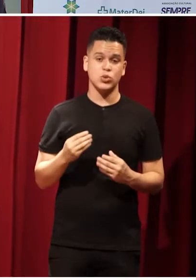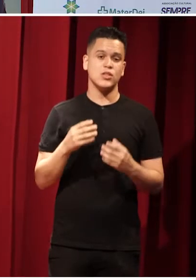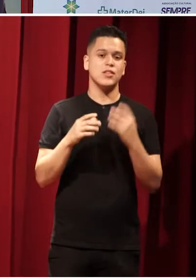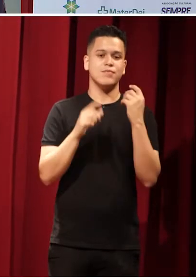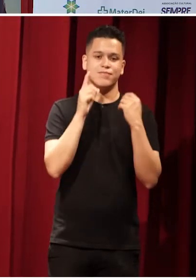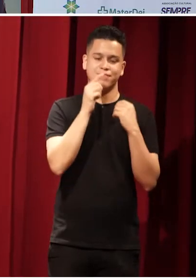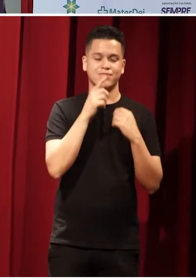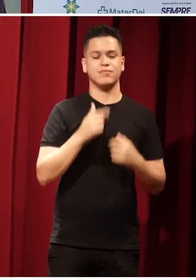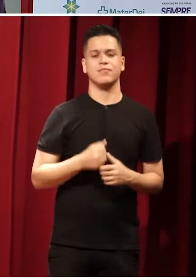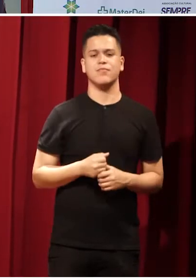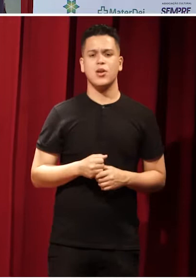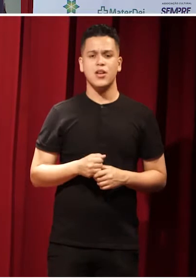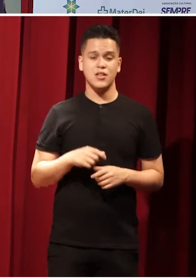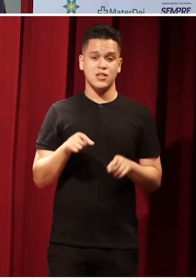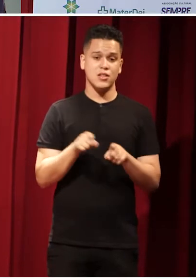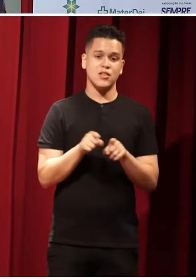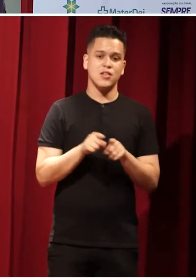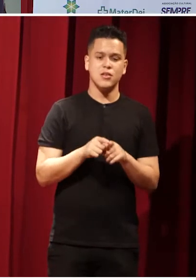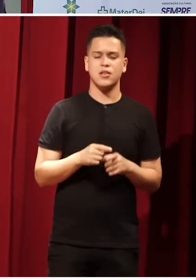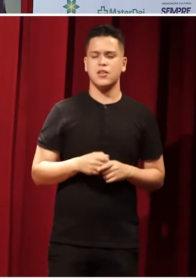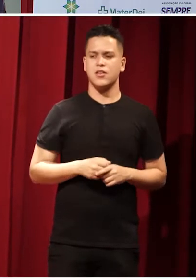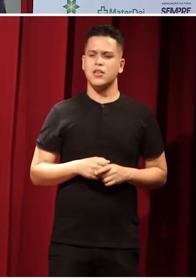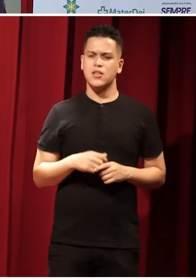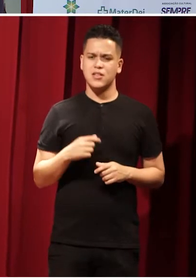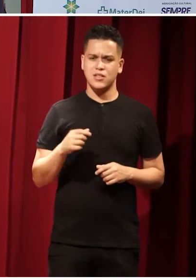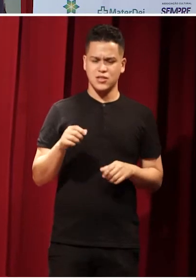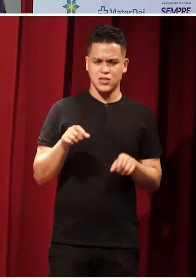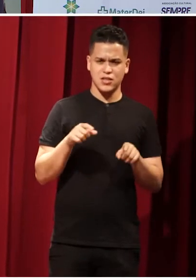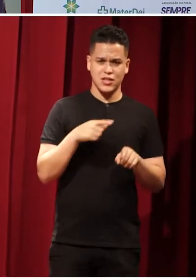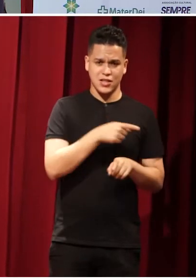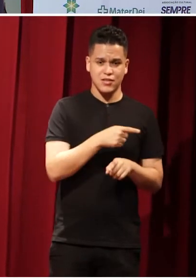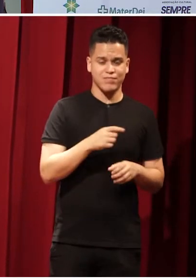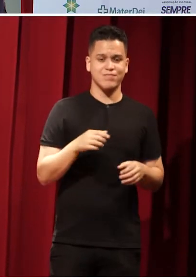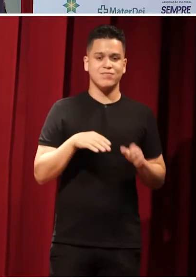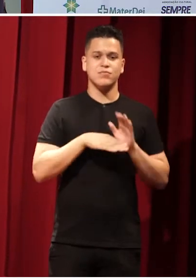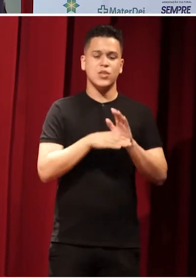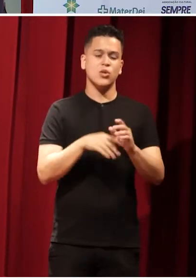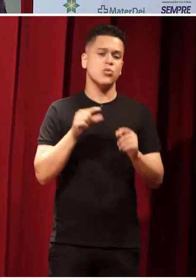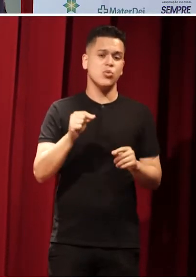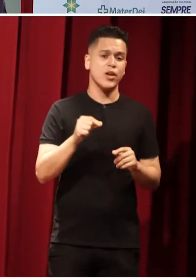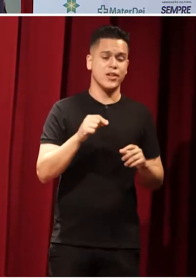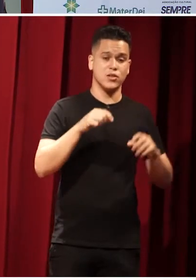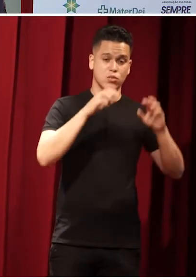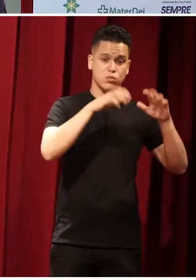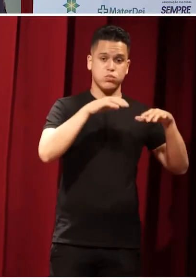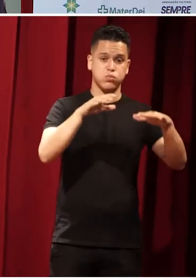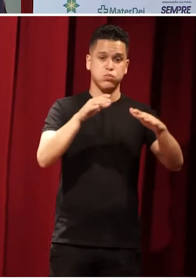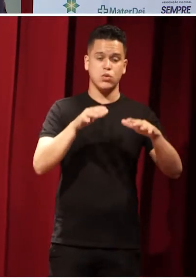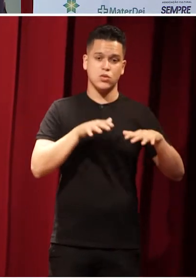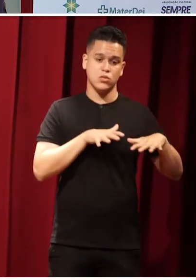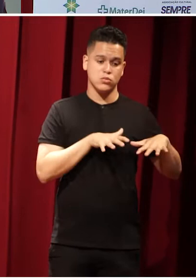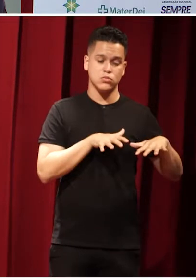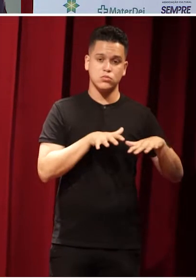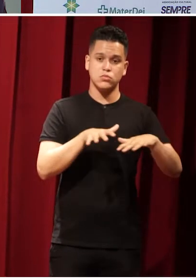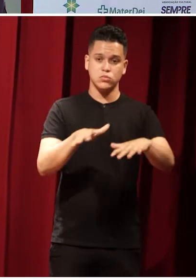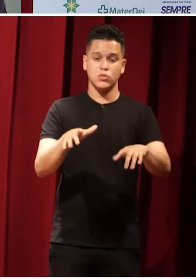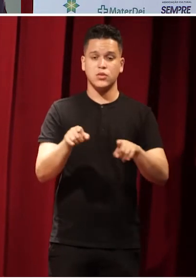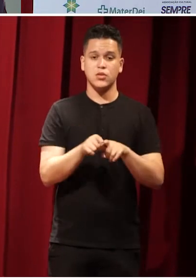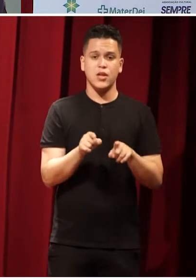que abastece em chuva todo o continente sul-americano e, evidentemente, então, o próprio